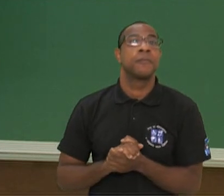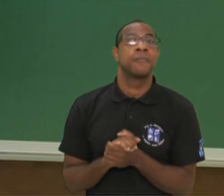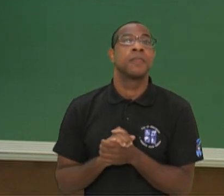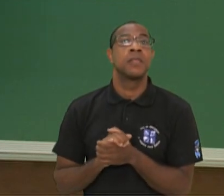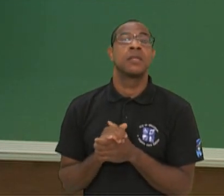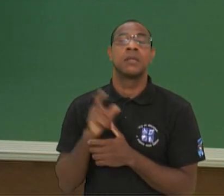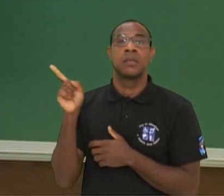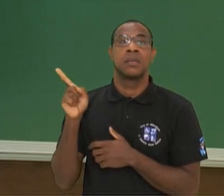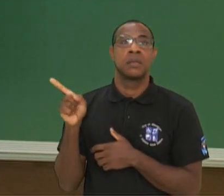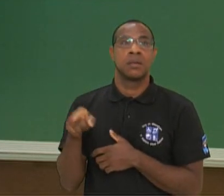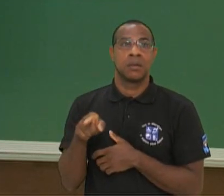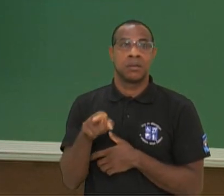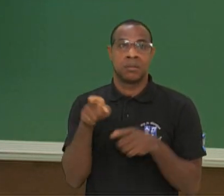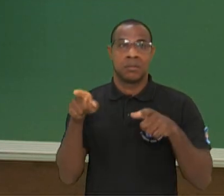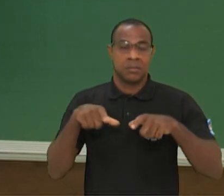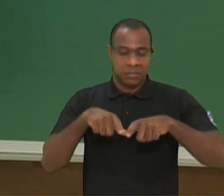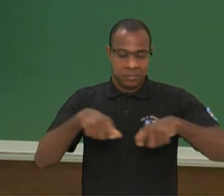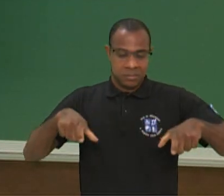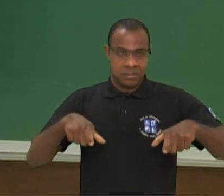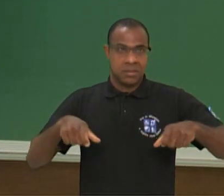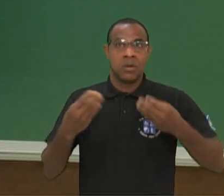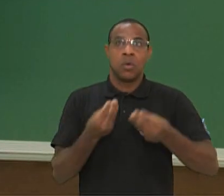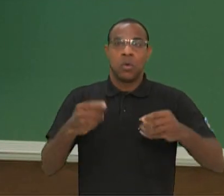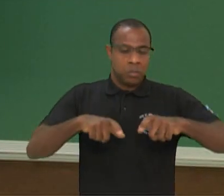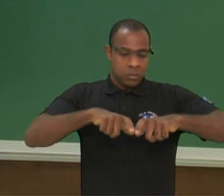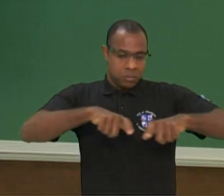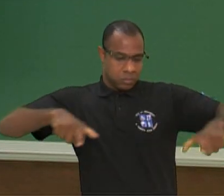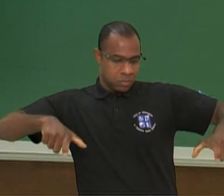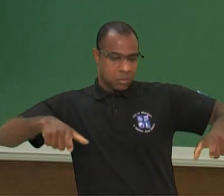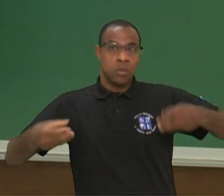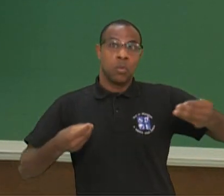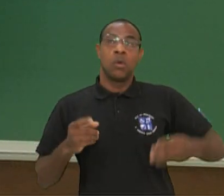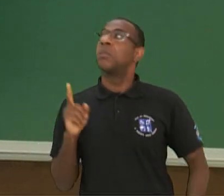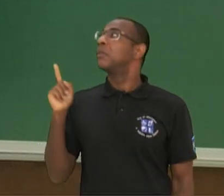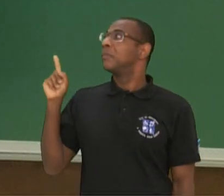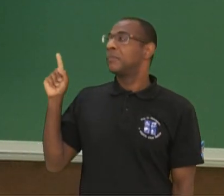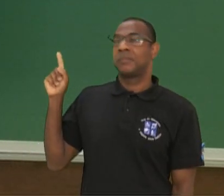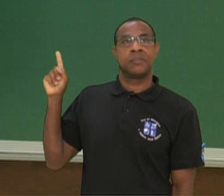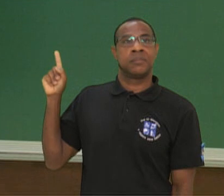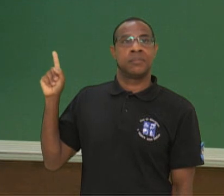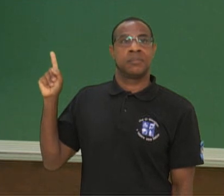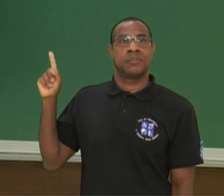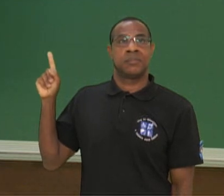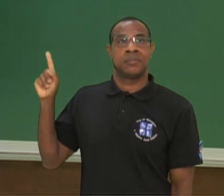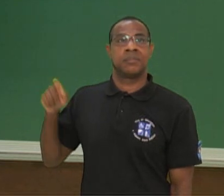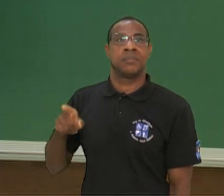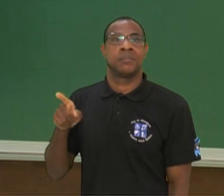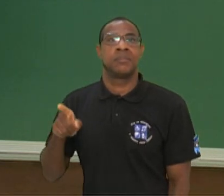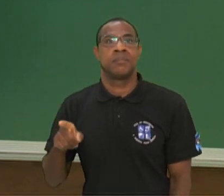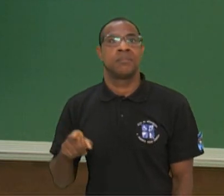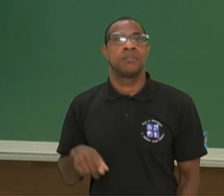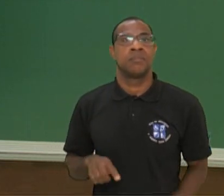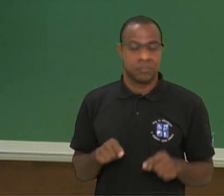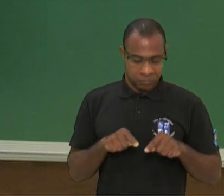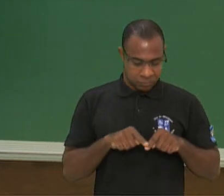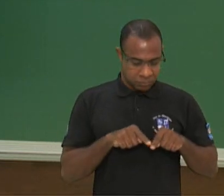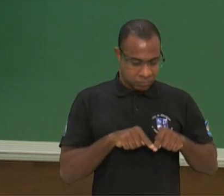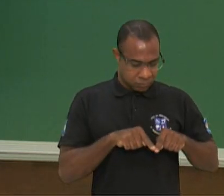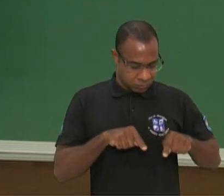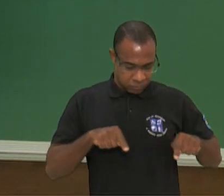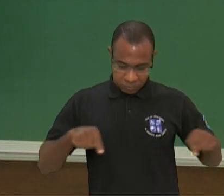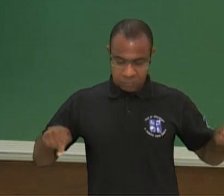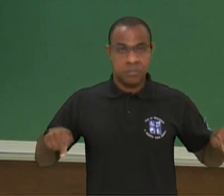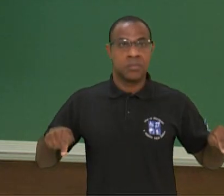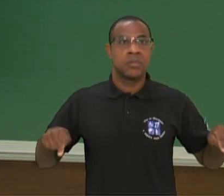tem uma quadra dividida por uma rede e com as suas medidas oficiais. Ela vai ter de comprimento